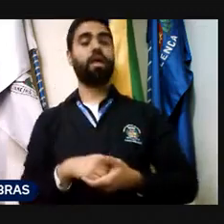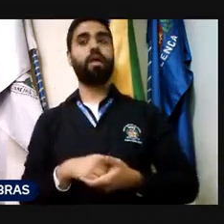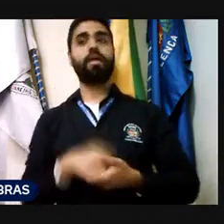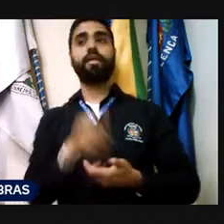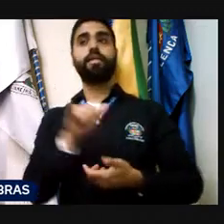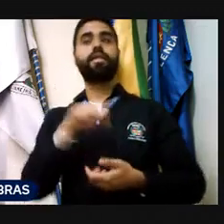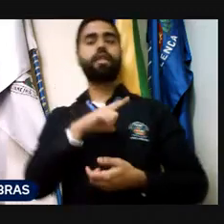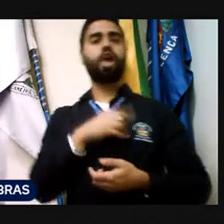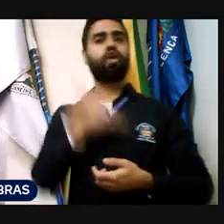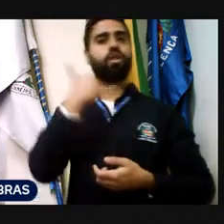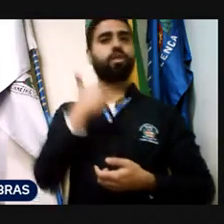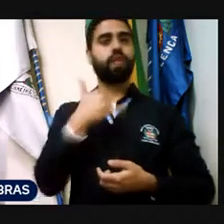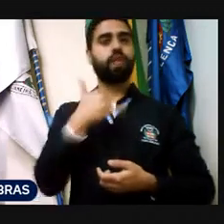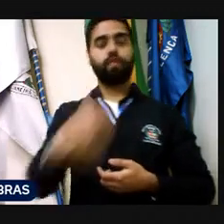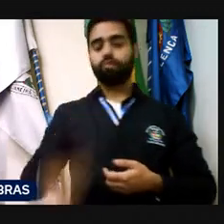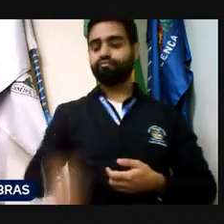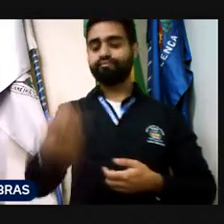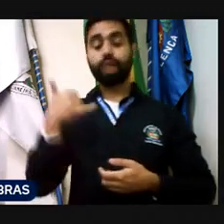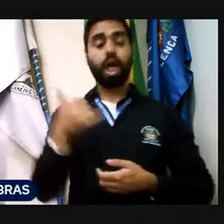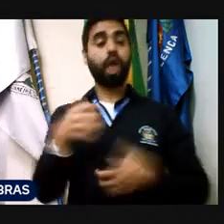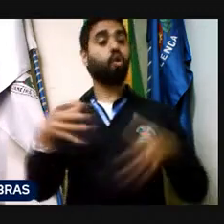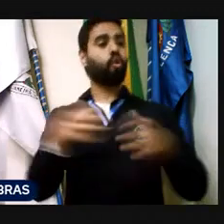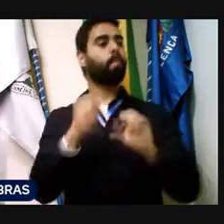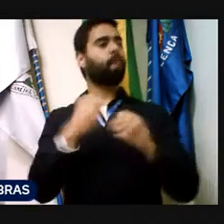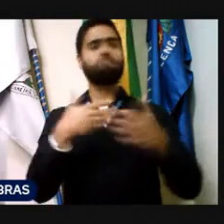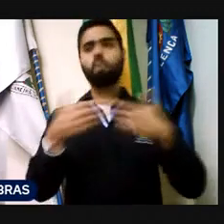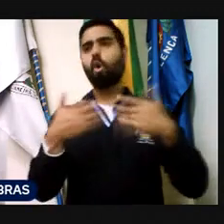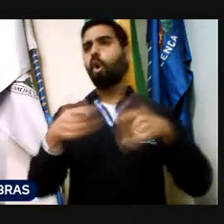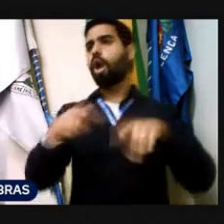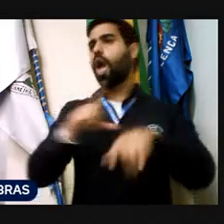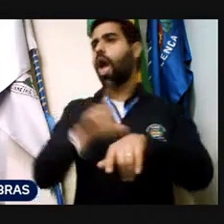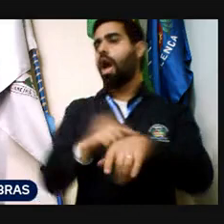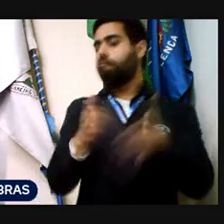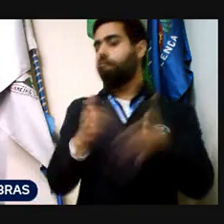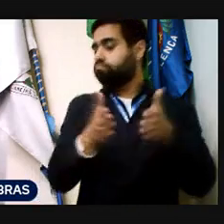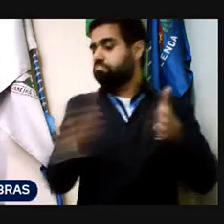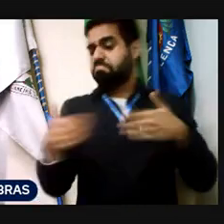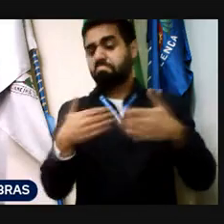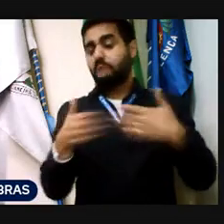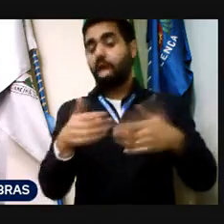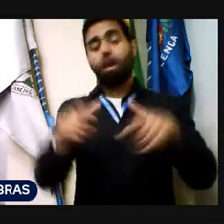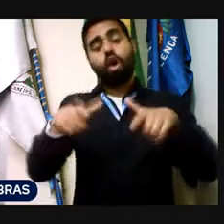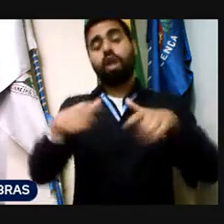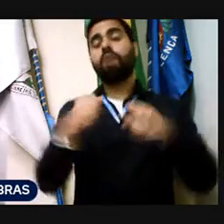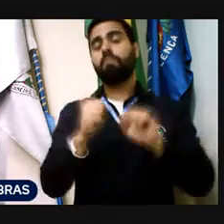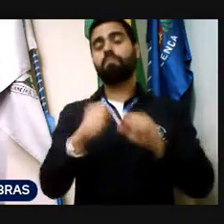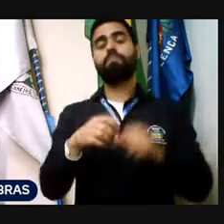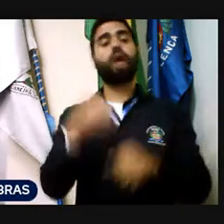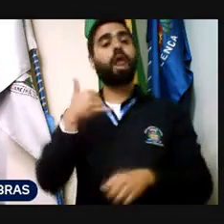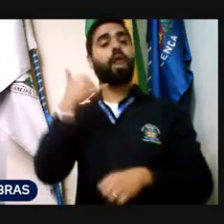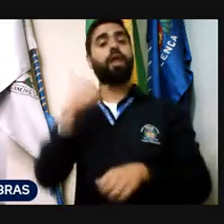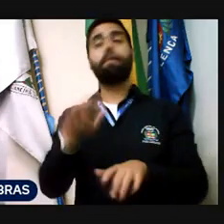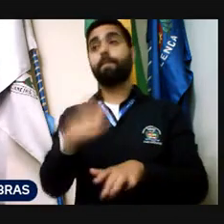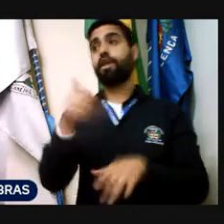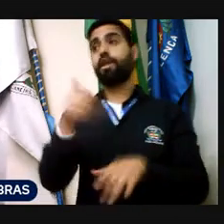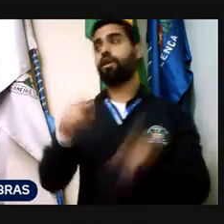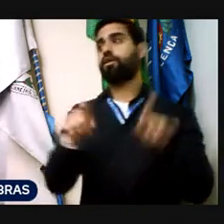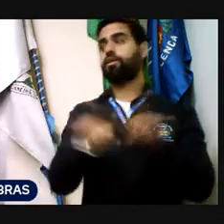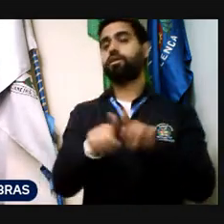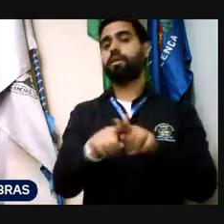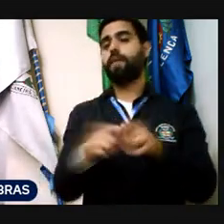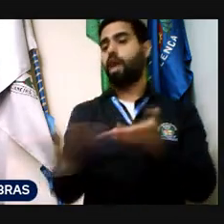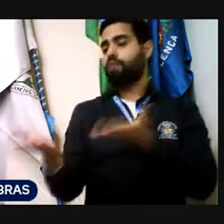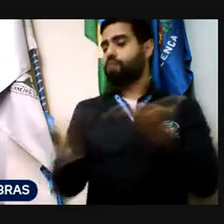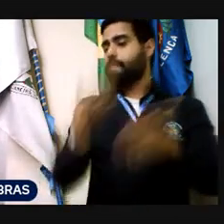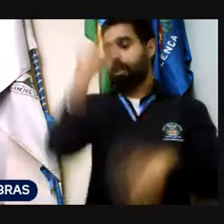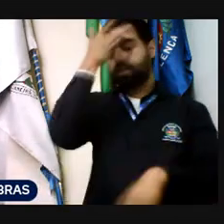de aparelho móvel disponibilizados, as equipes atenderão a qualquer momento, estando em ocorrência ou não, melhorando ainda mais o atendimento